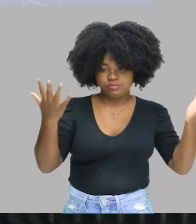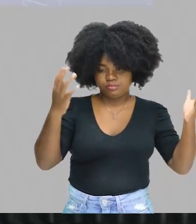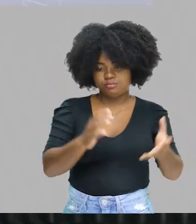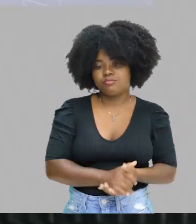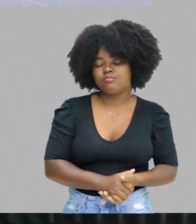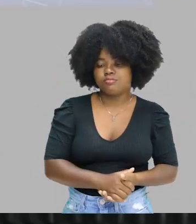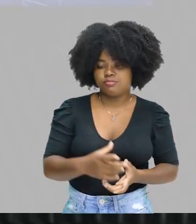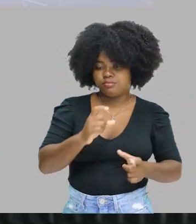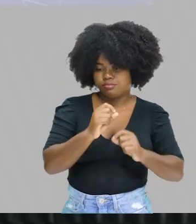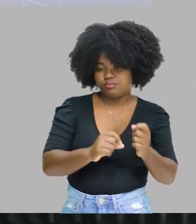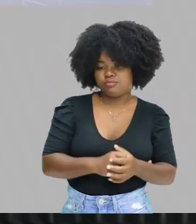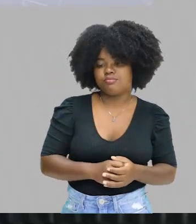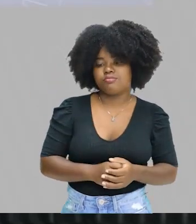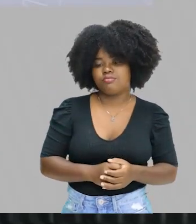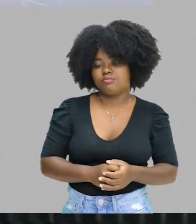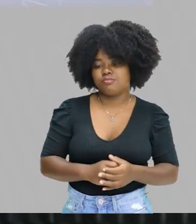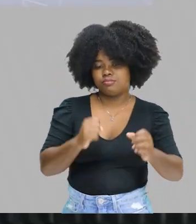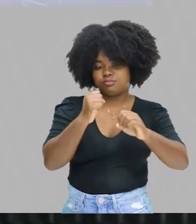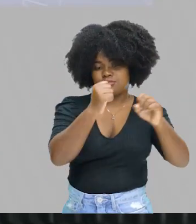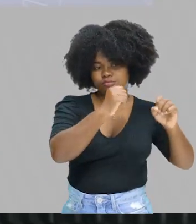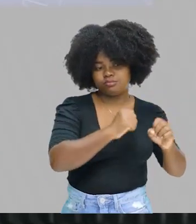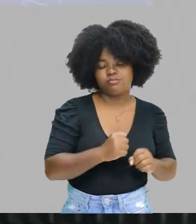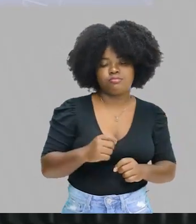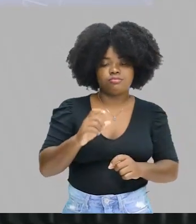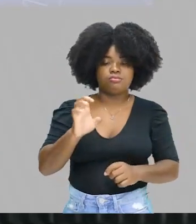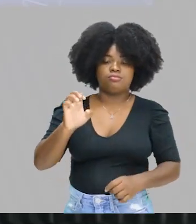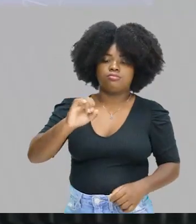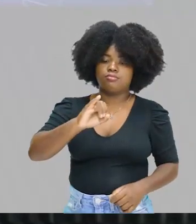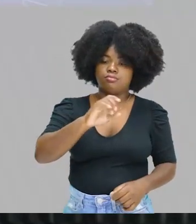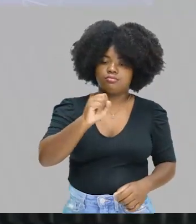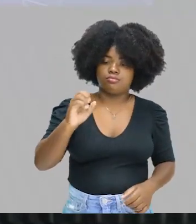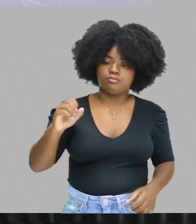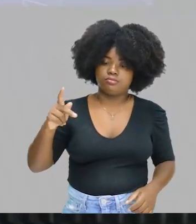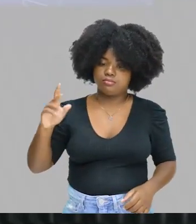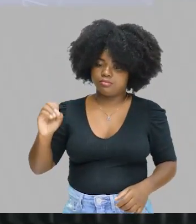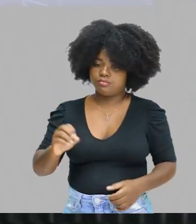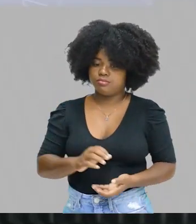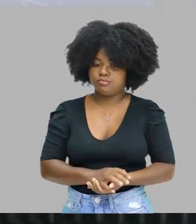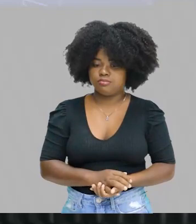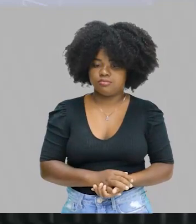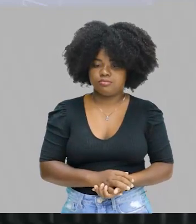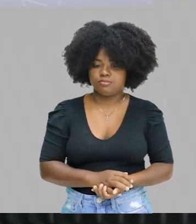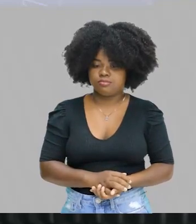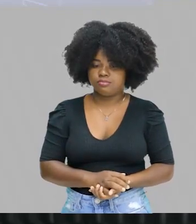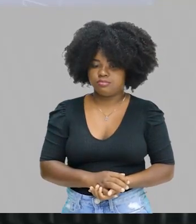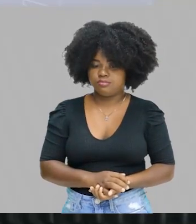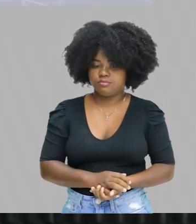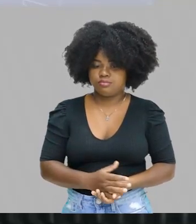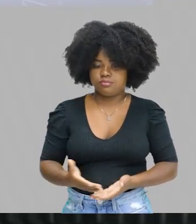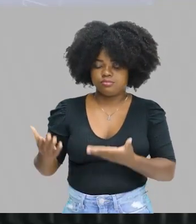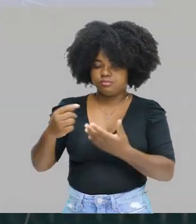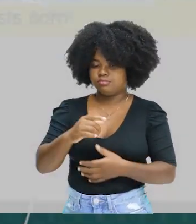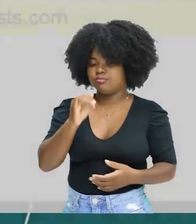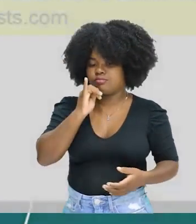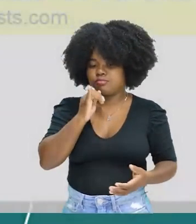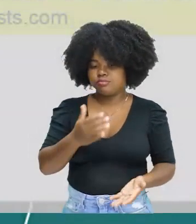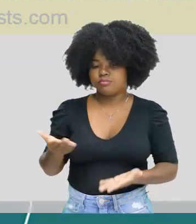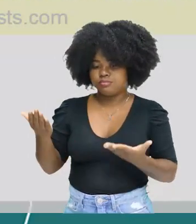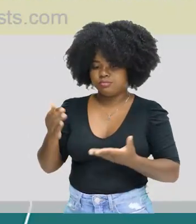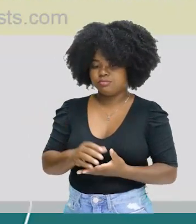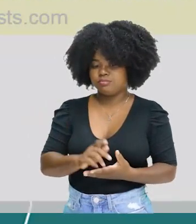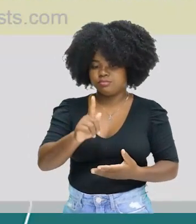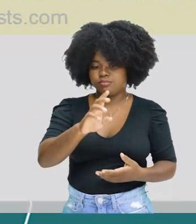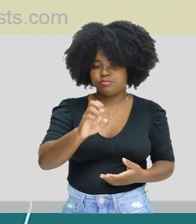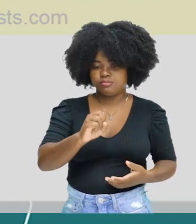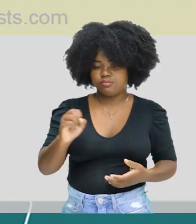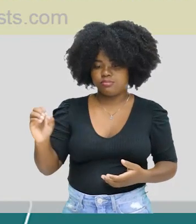do entalhe de esculturas em isopor e depois cobrem com outros revestimentos. Exemplo de esculturas com